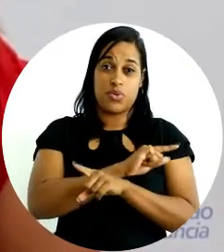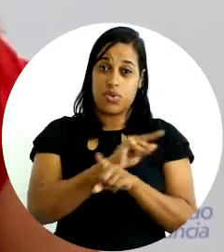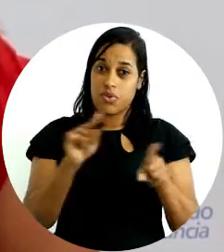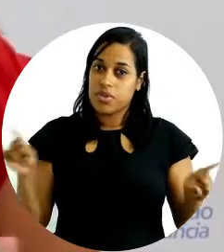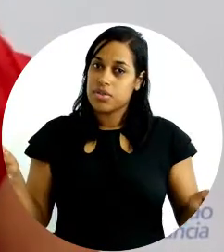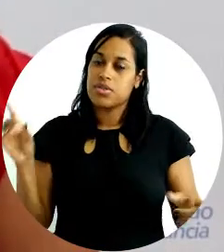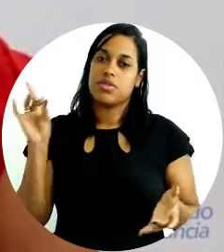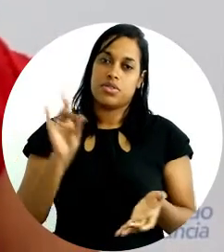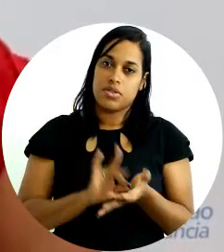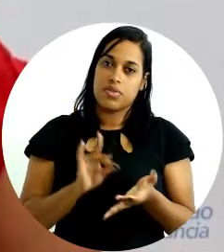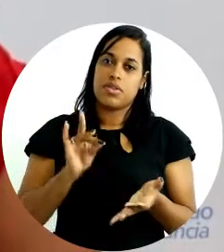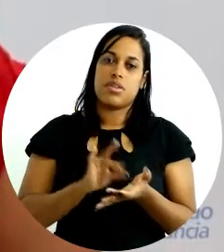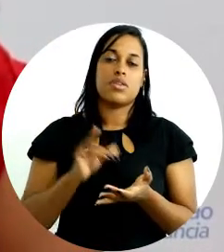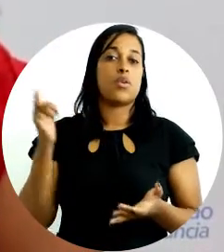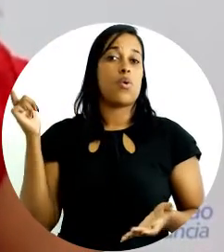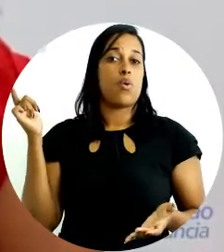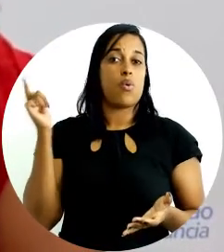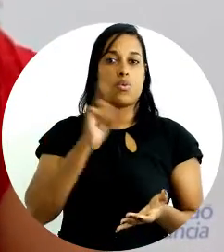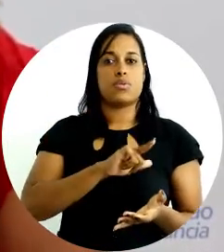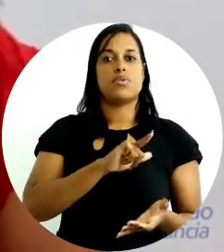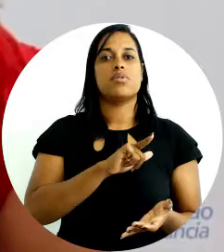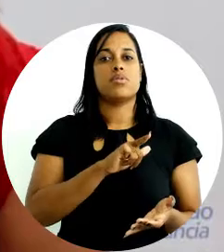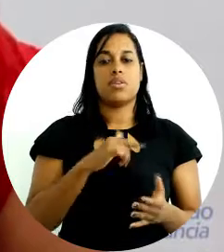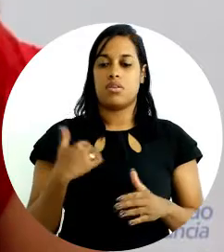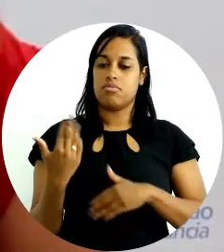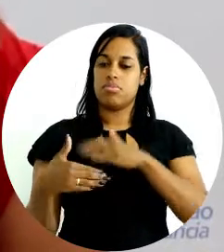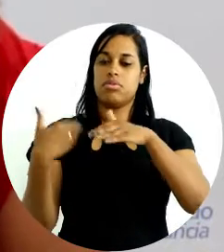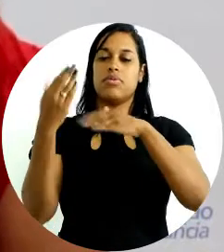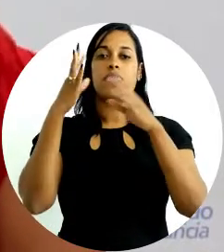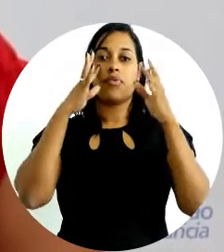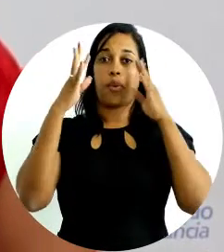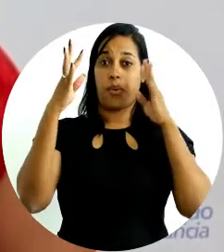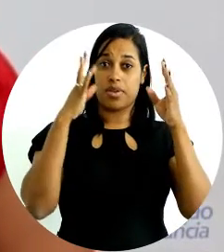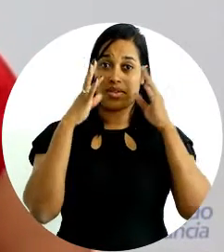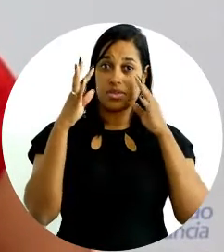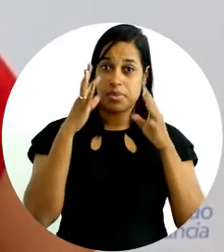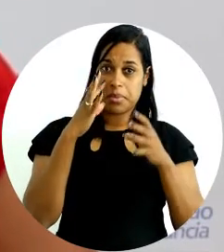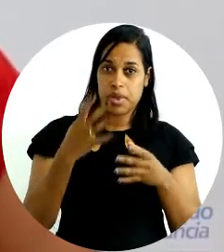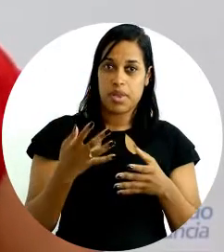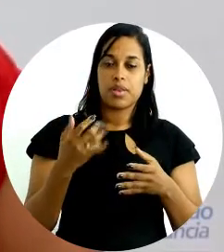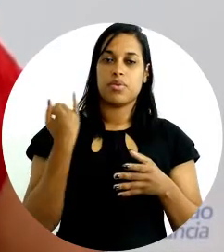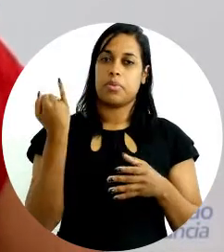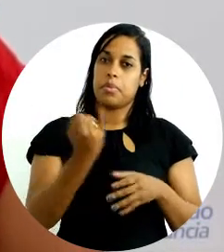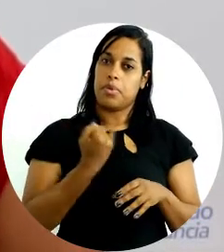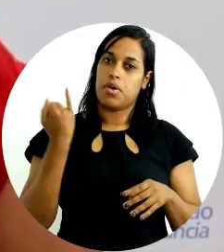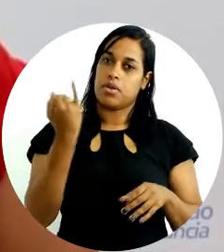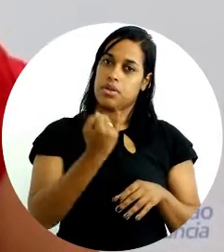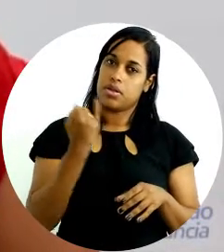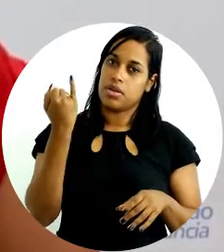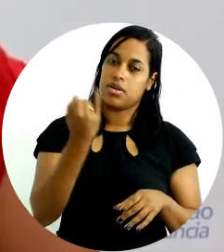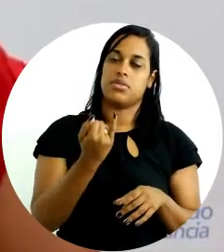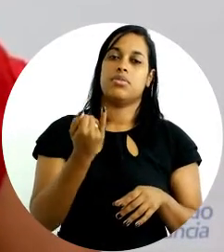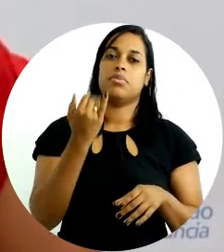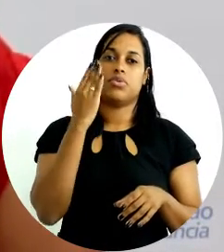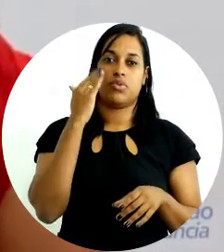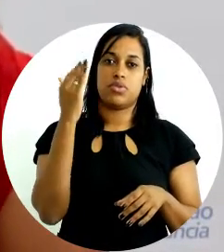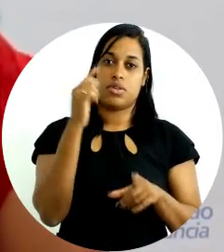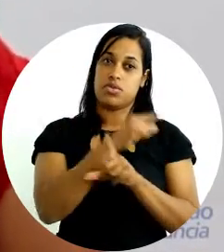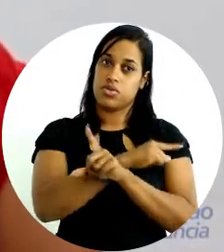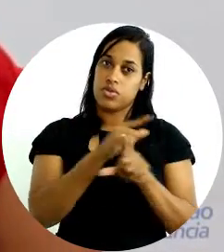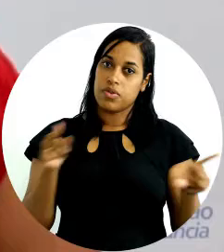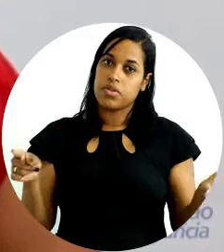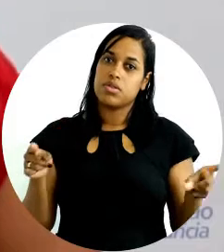que vocês tenham conseguido construir um conhecimento importante para a carreira